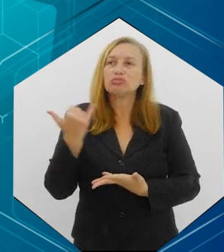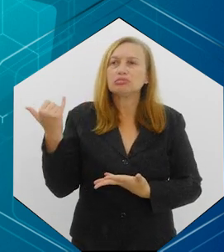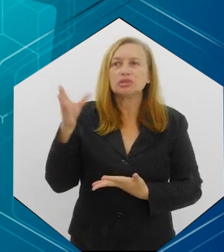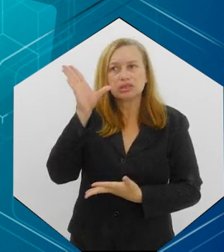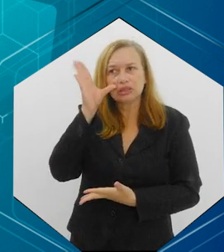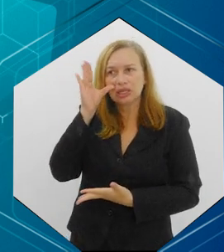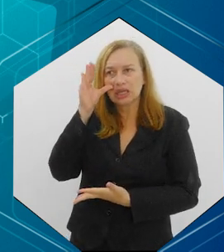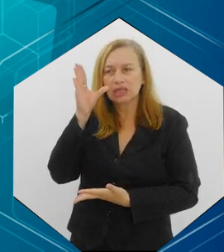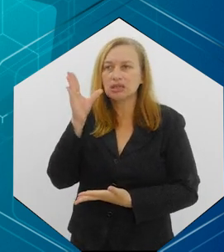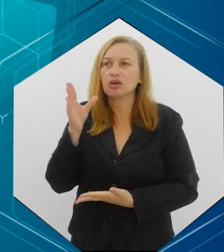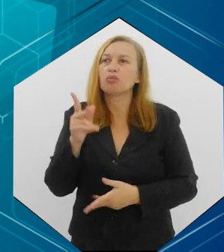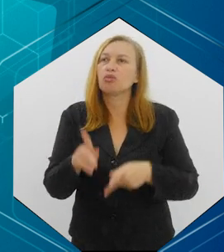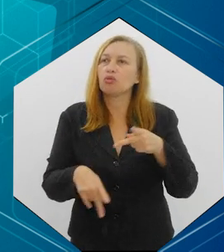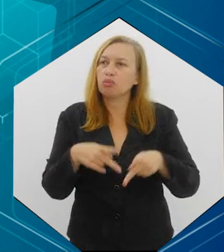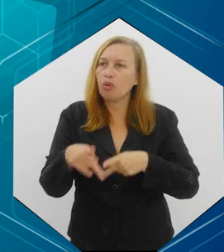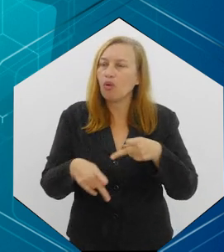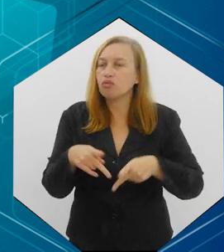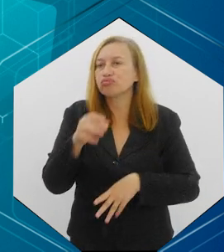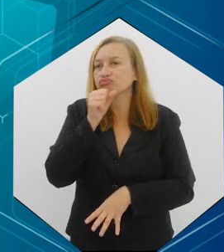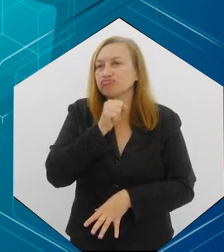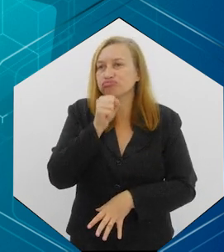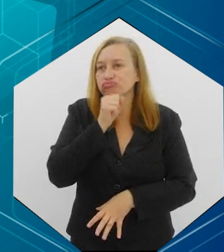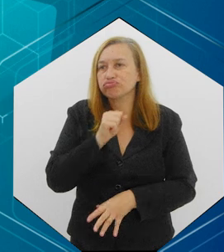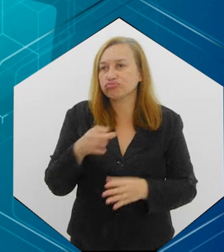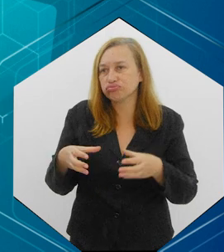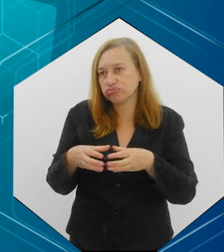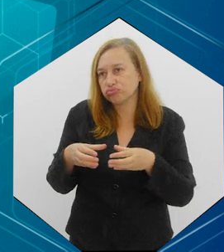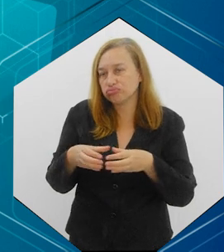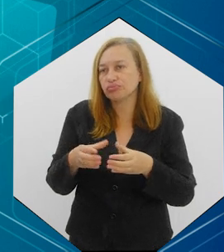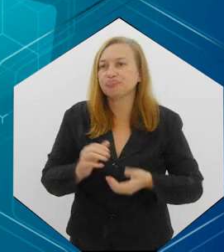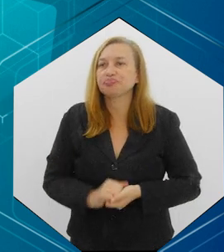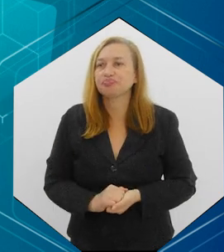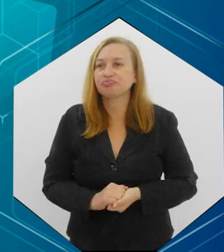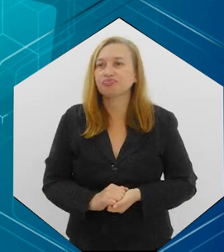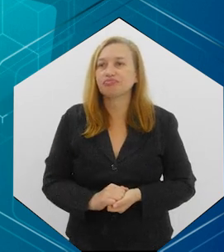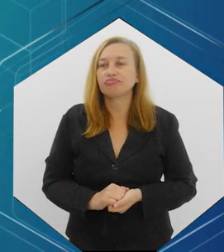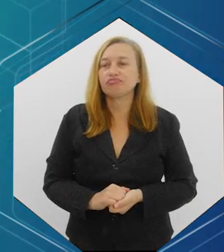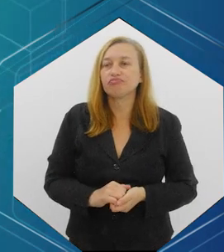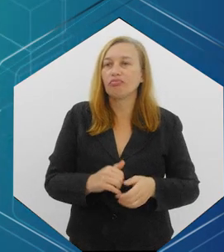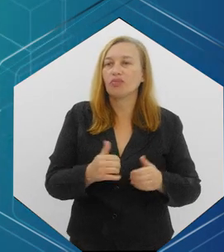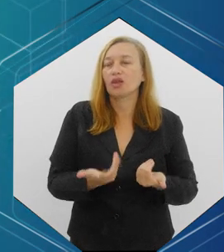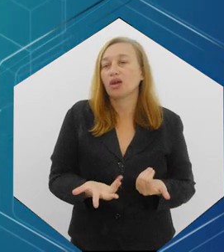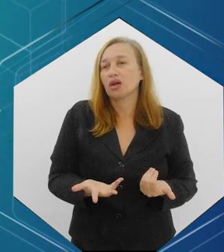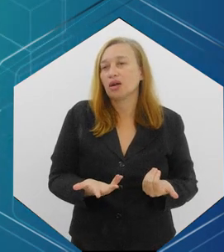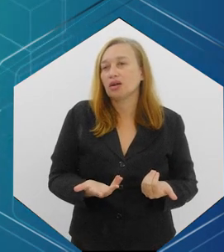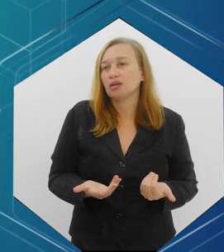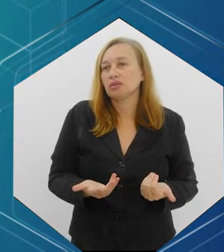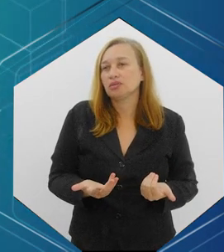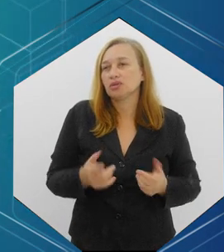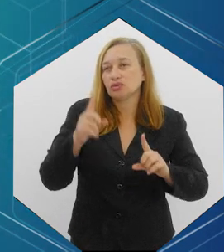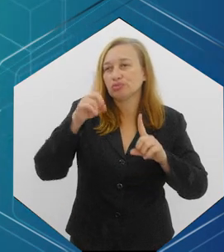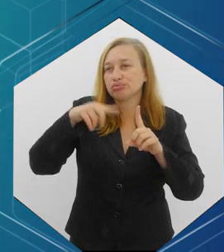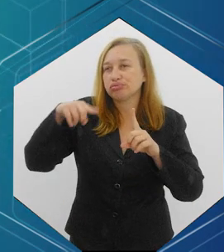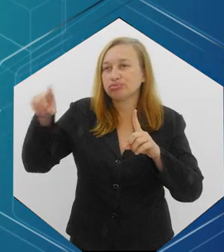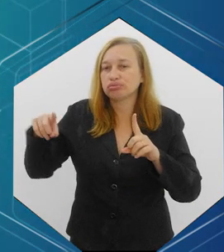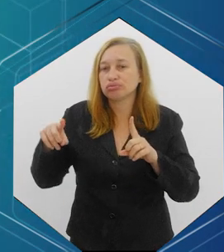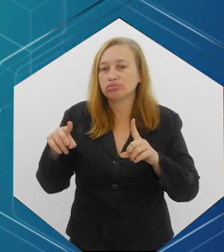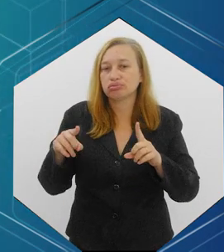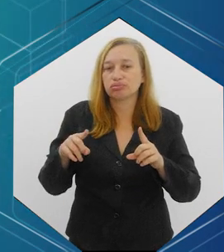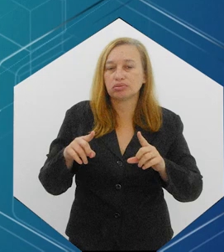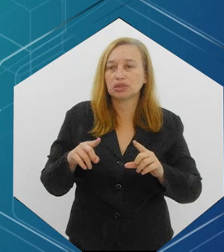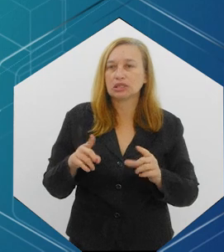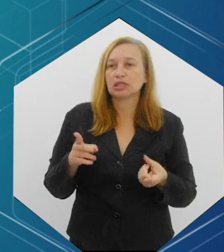junto. Acho que é interessante para a população mais idosa uma